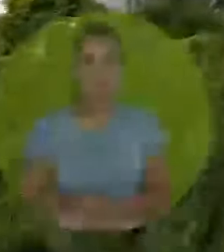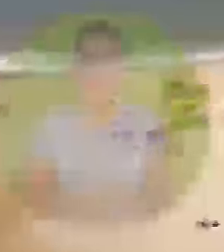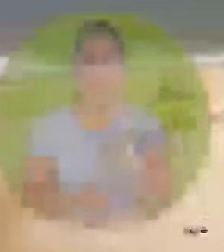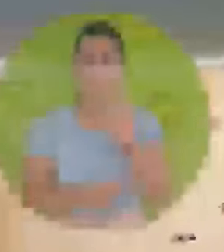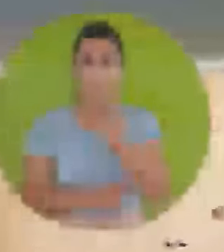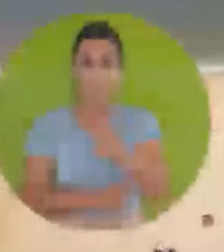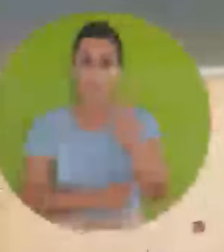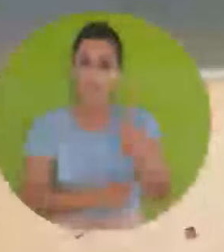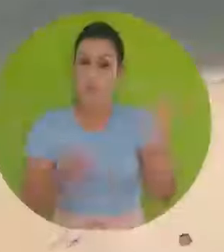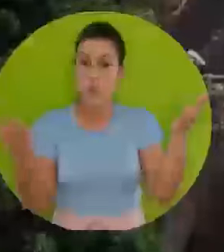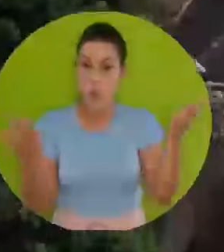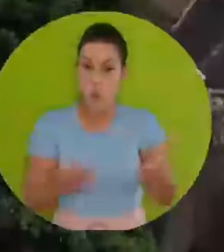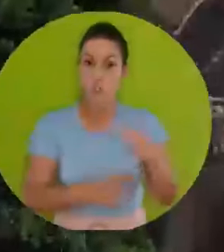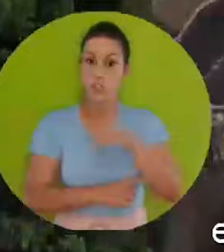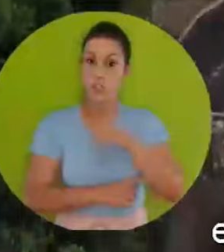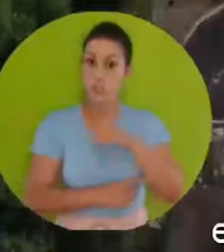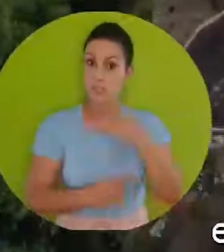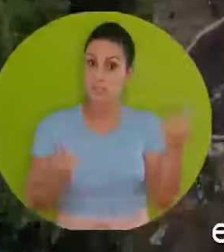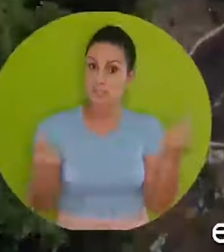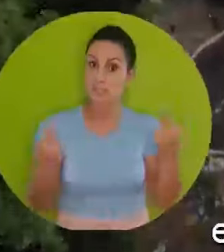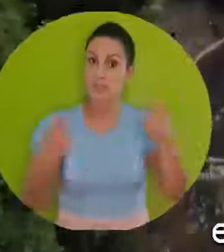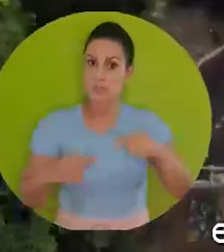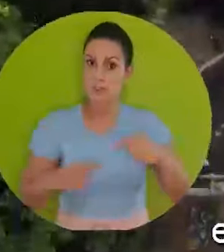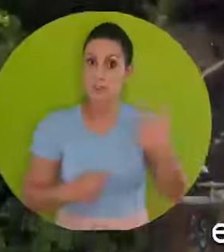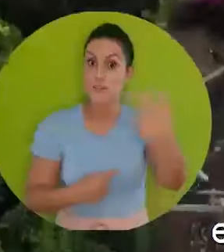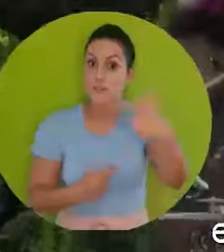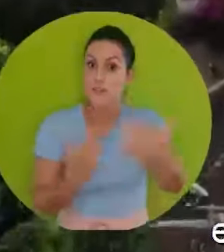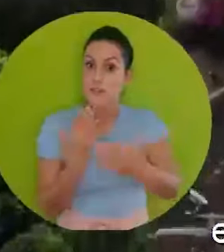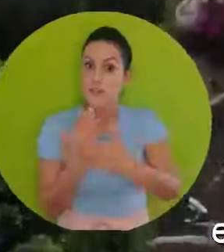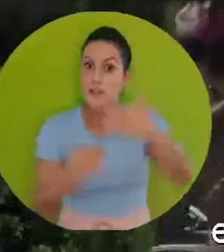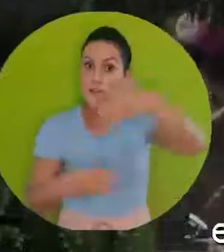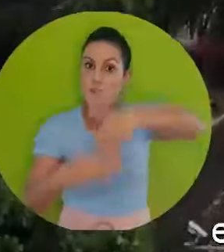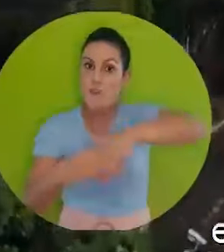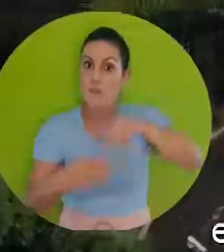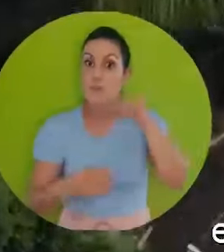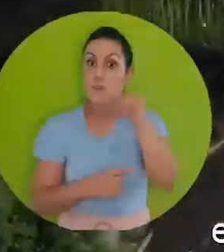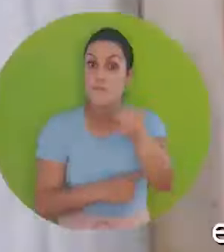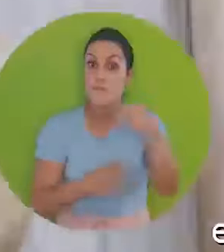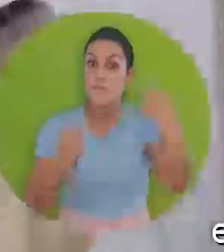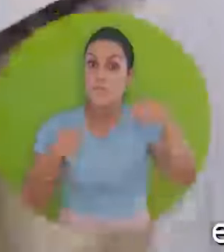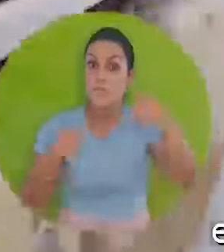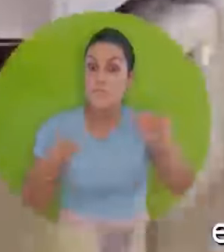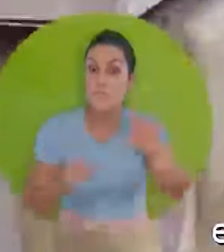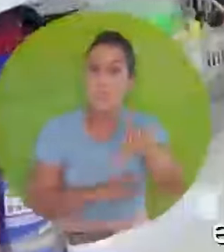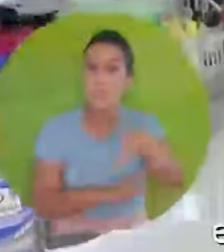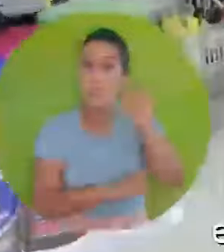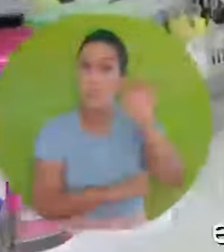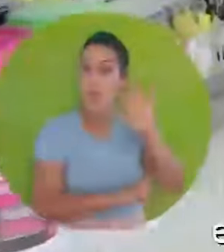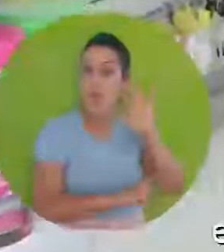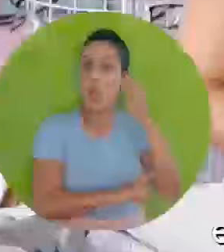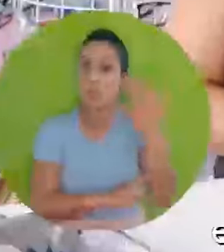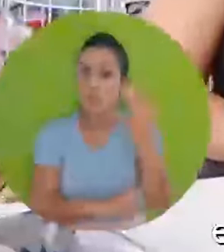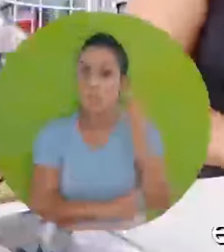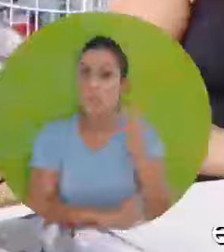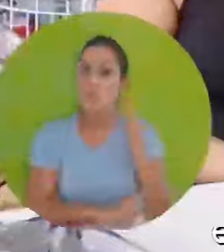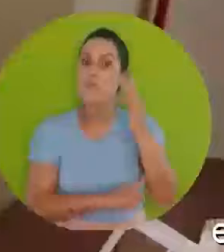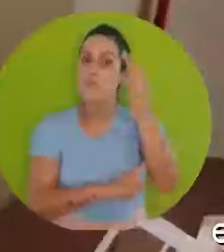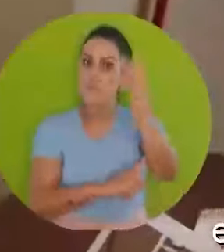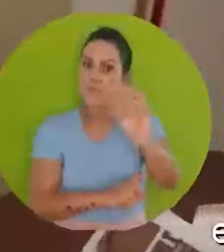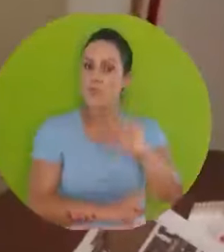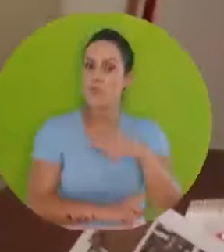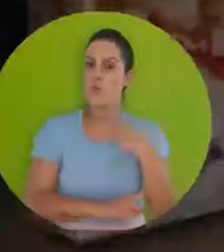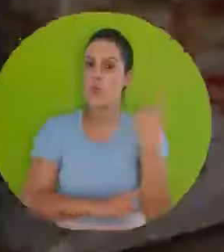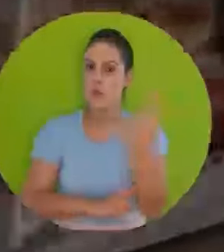Vila Velha enfrenta um desafio. Nesse segundo turno, você vai ter que optar entre dois caminhos distintos para o futuro de nossa